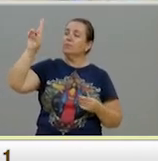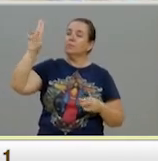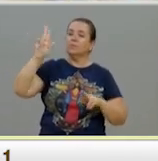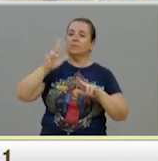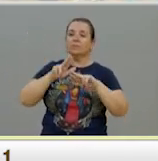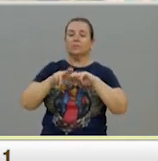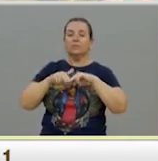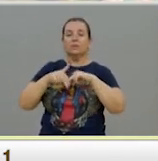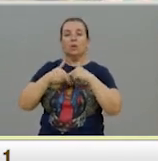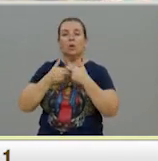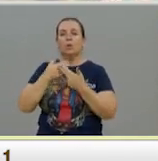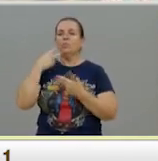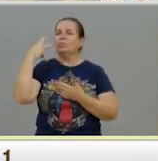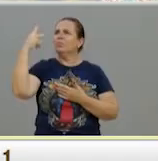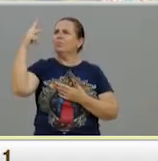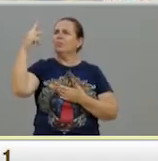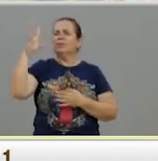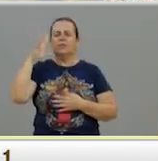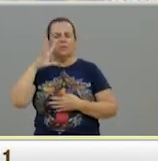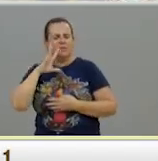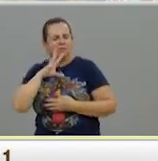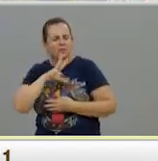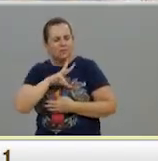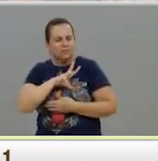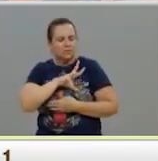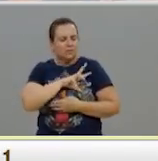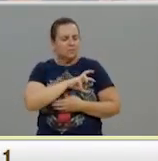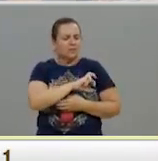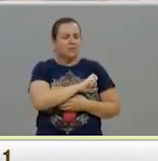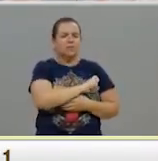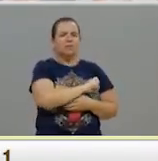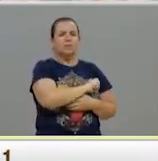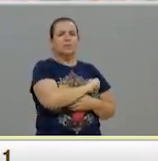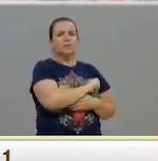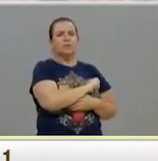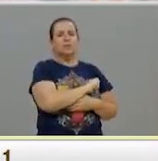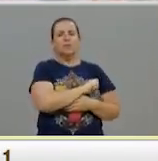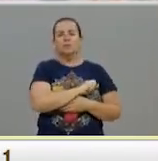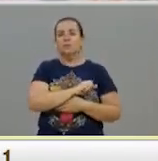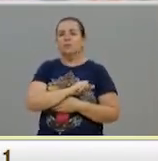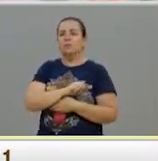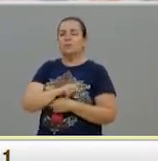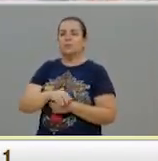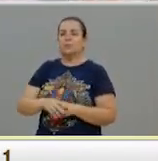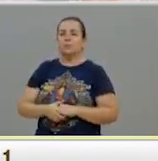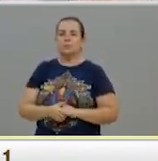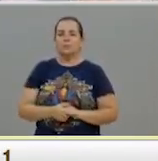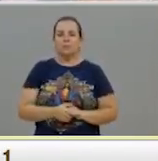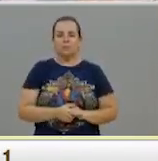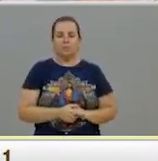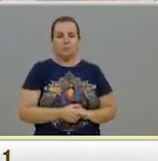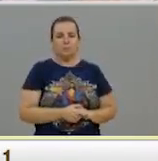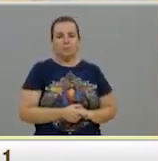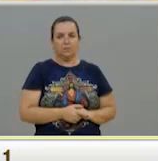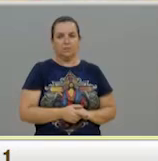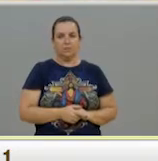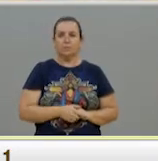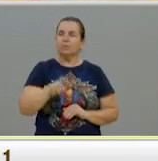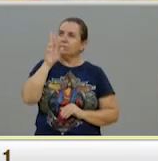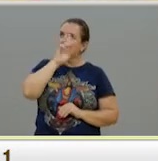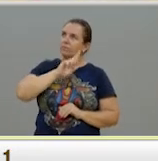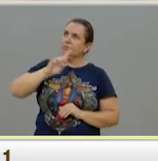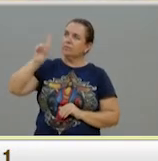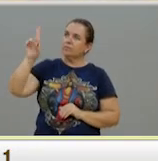Senhor, por vosso imenso amor. Por vosso imenso amor.